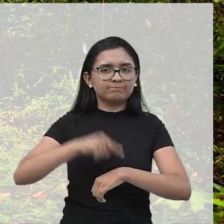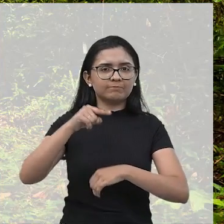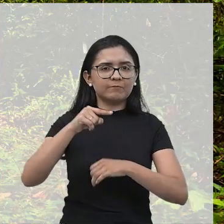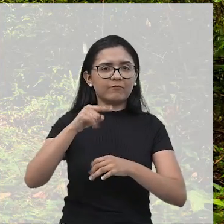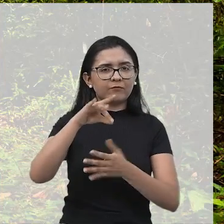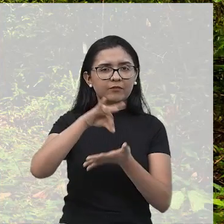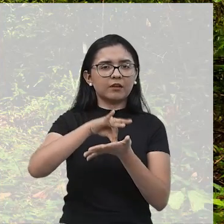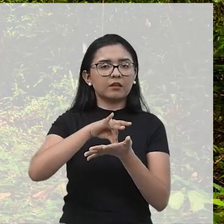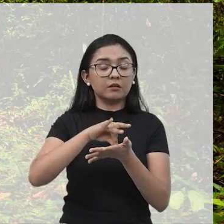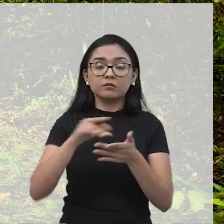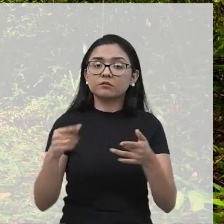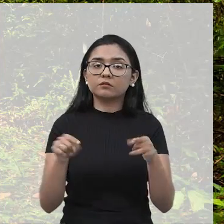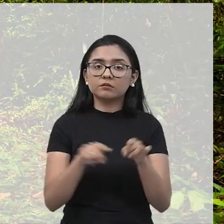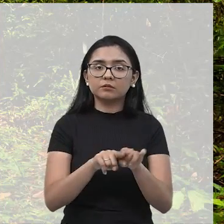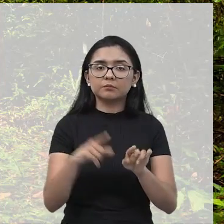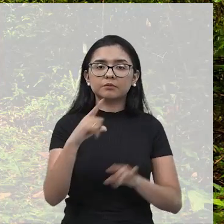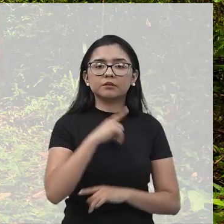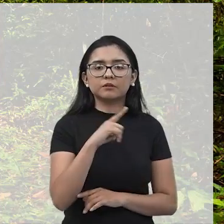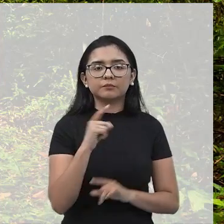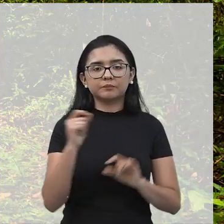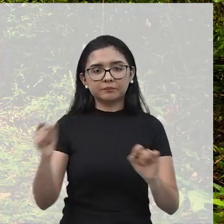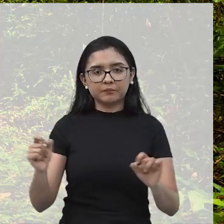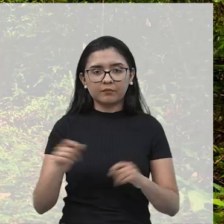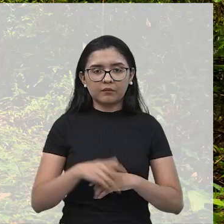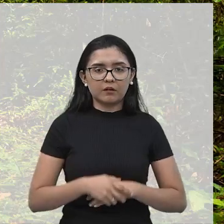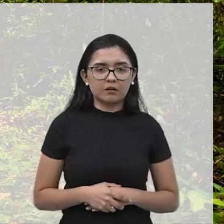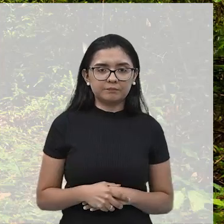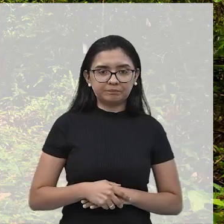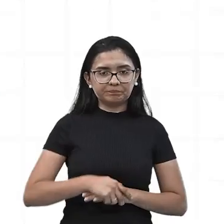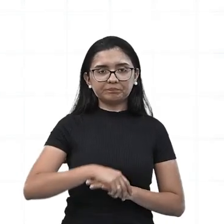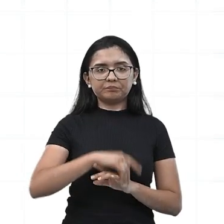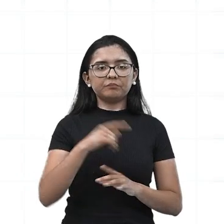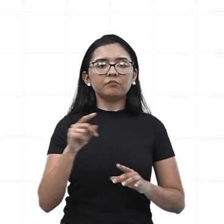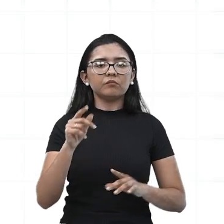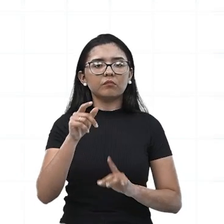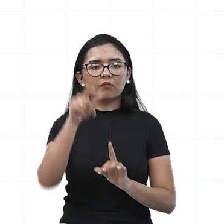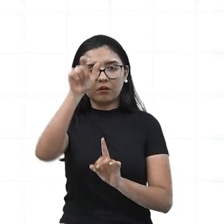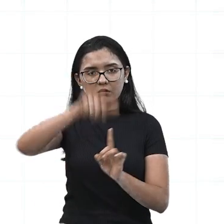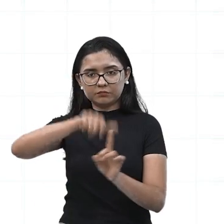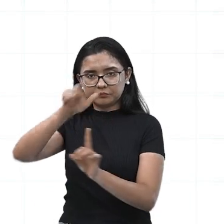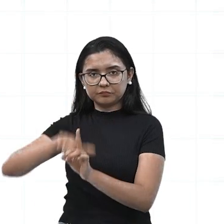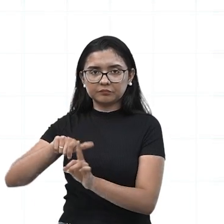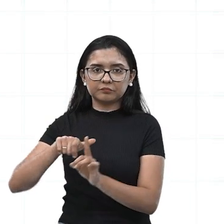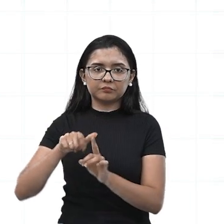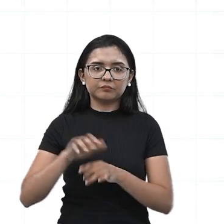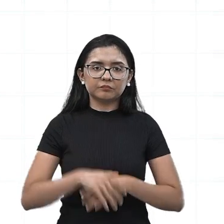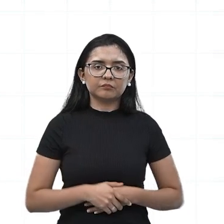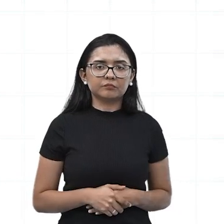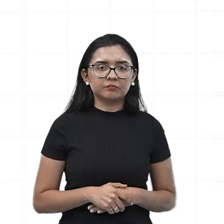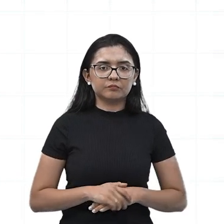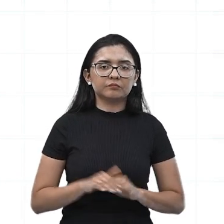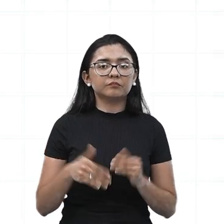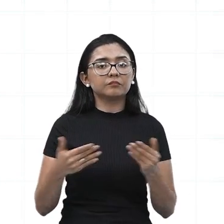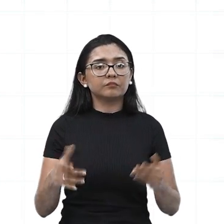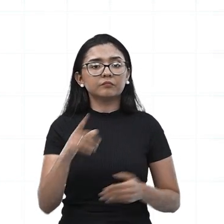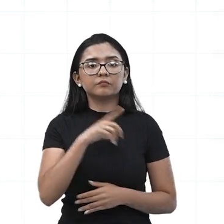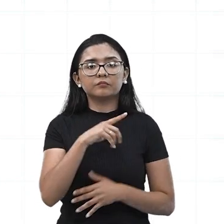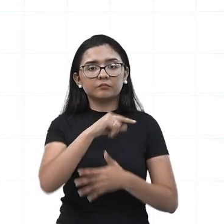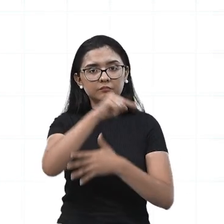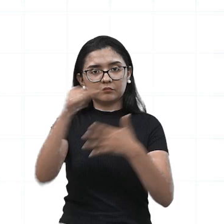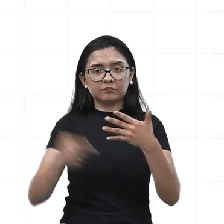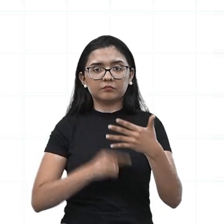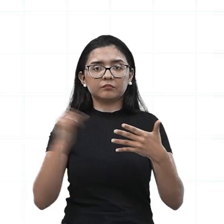nós também temos a caracterização dos personagens. O que vem ser a caracterização? É uma das atribuições